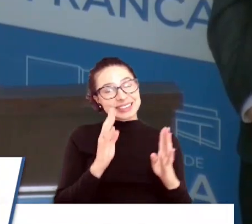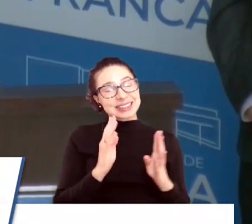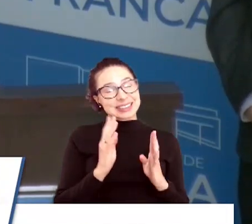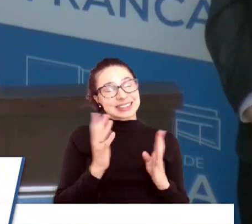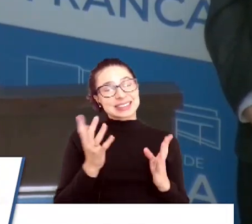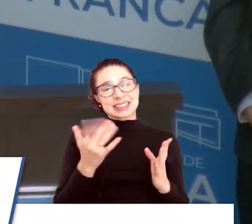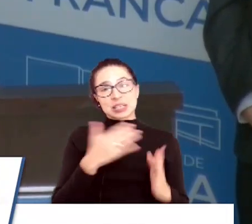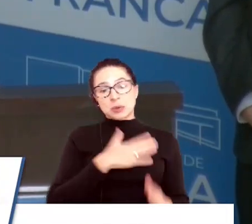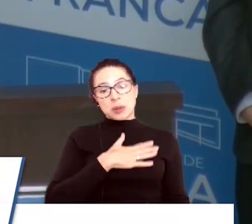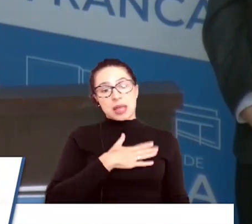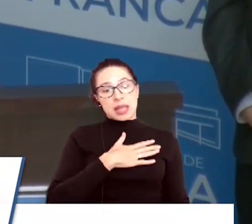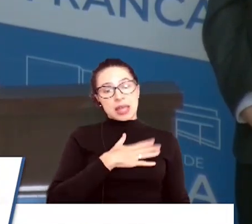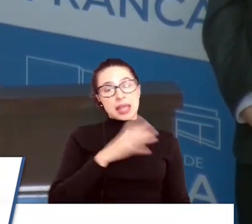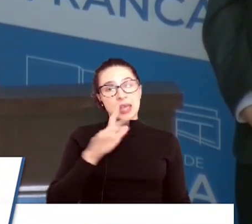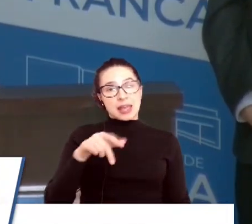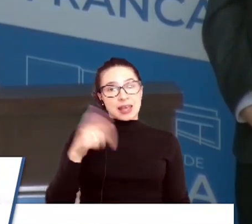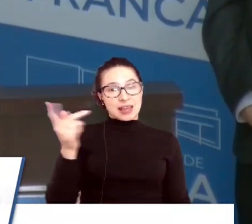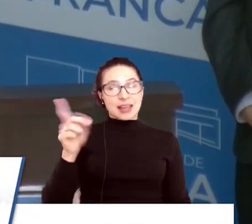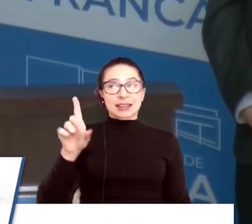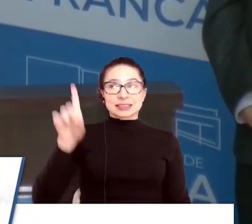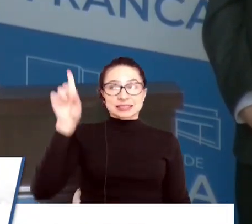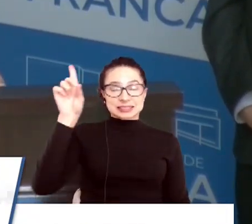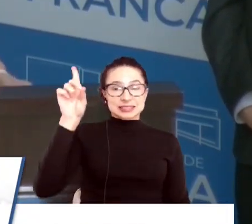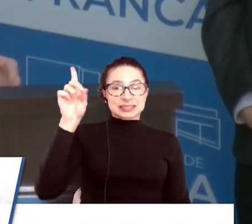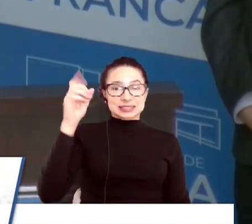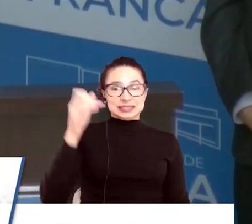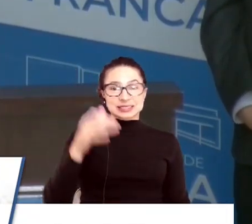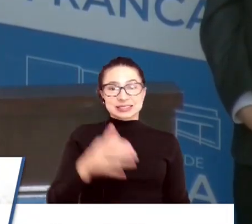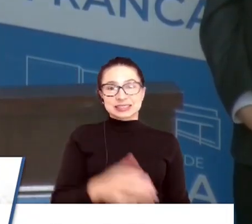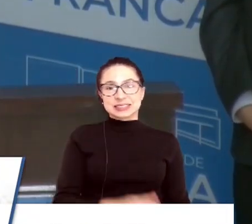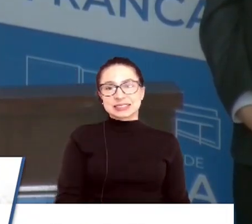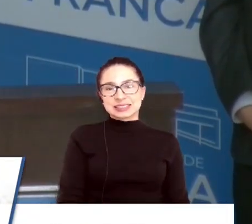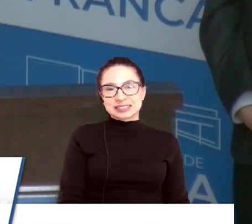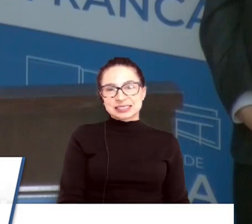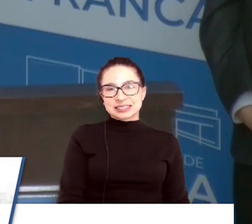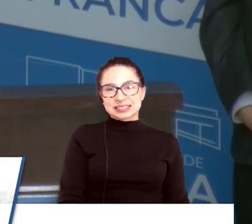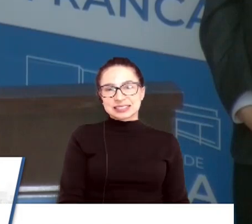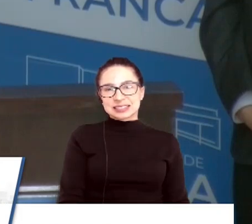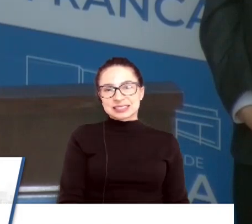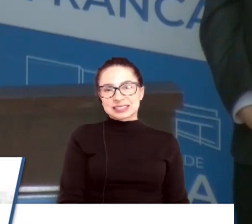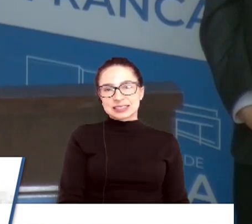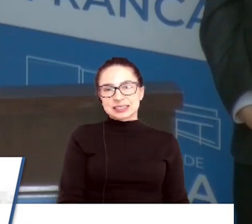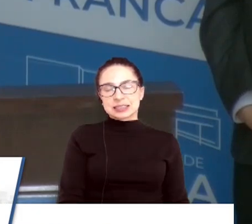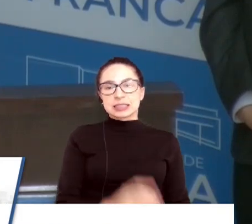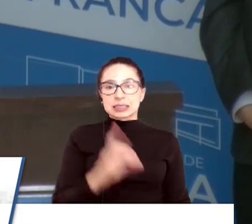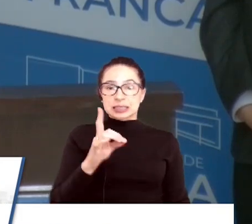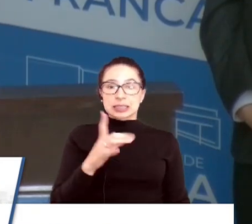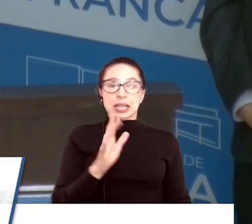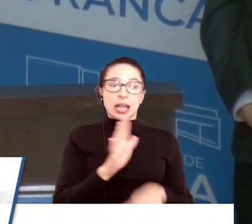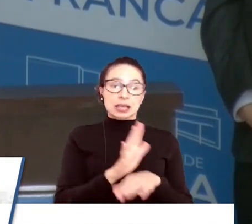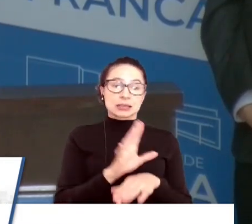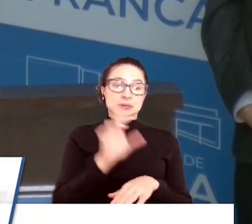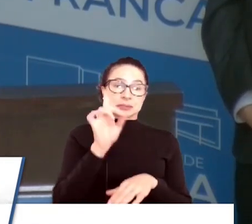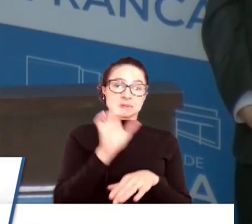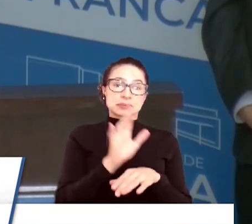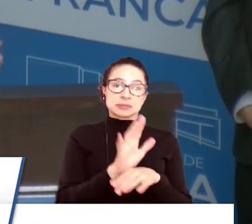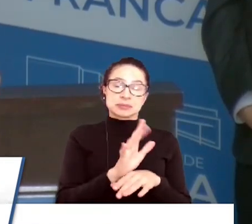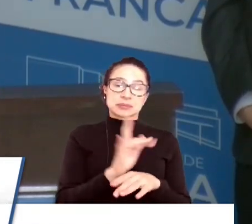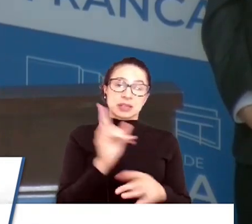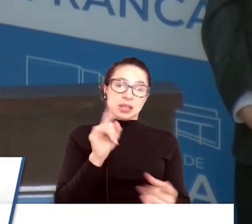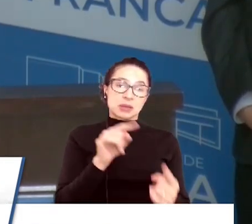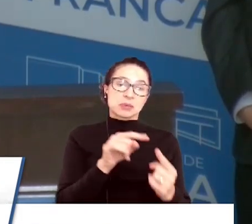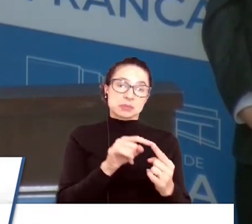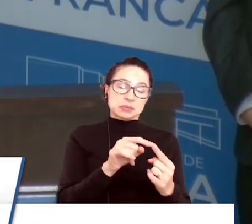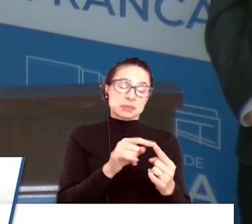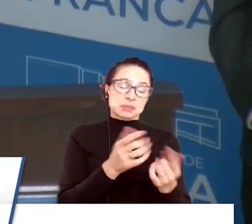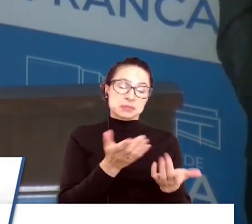foi nem a voz da pastora Miriam. Se foi isso, uma revelação de Deus para a tua vida, era o próprio Deus